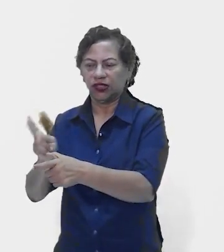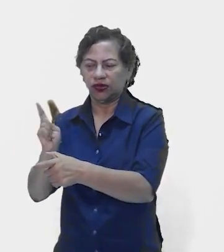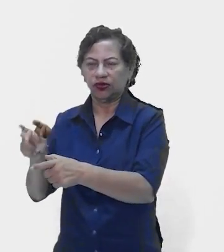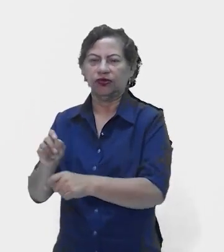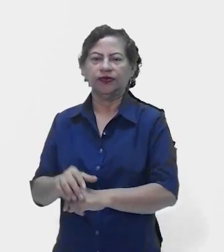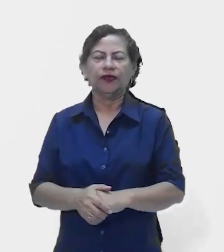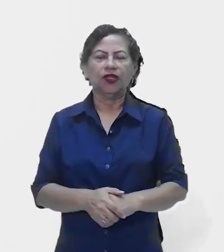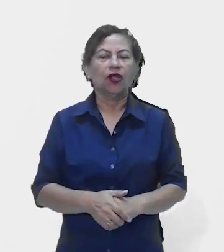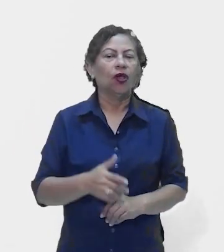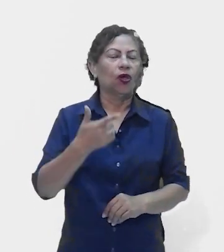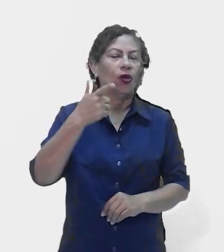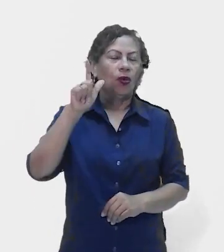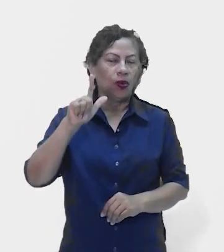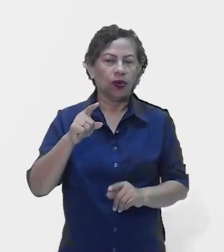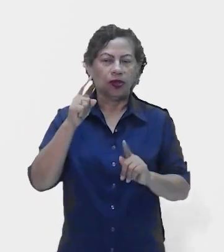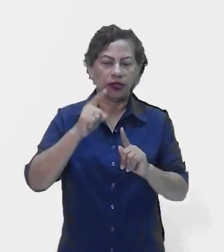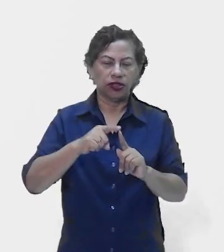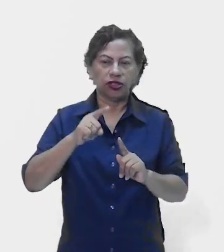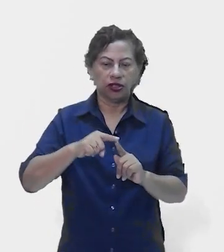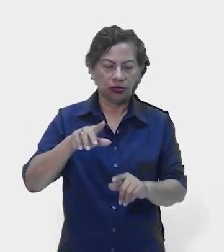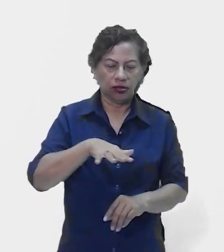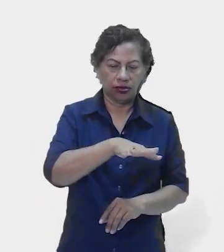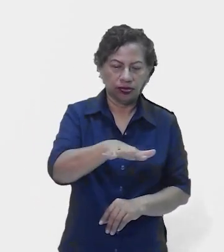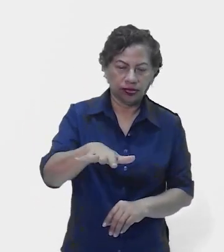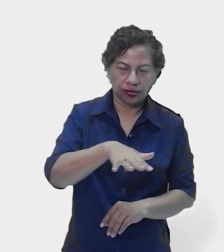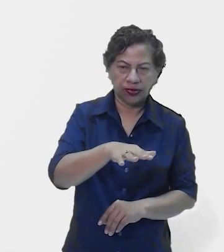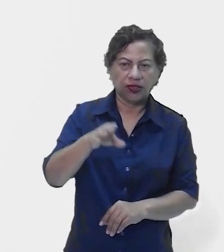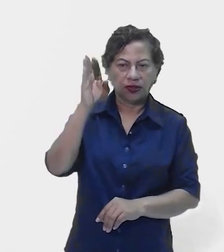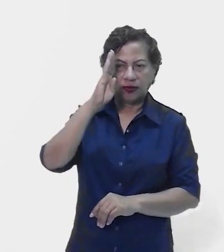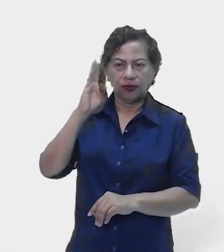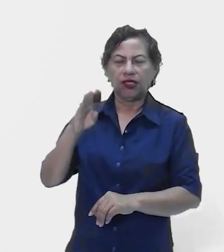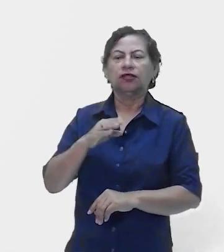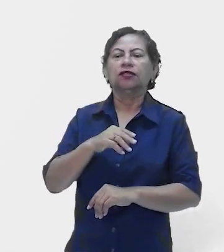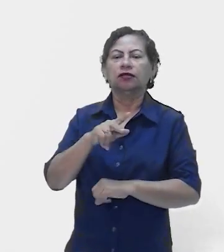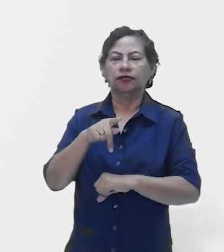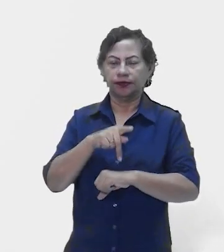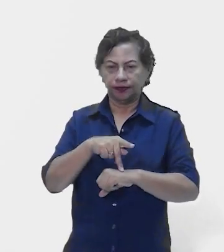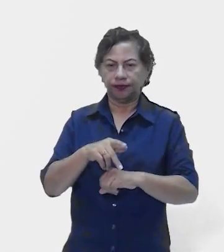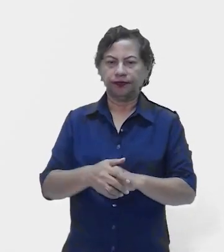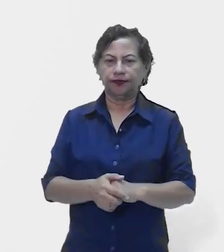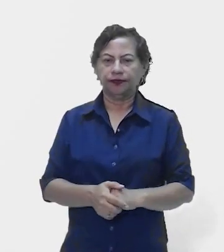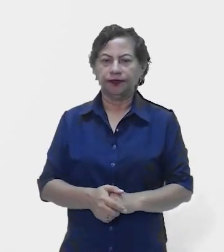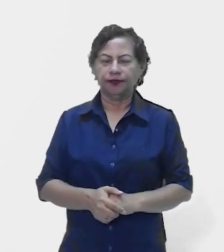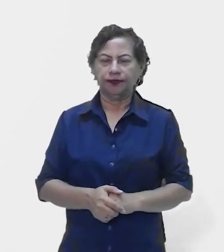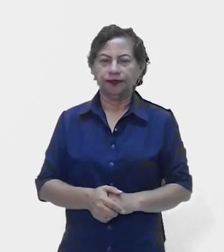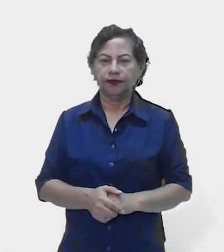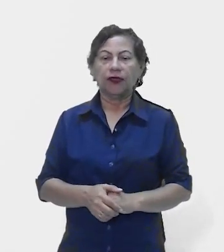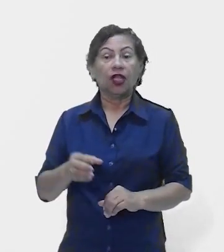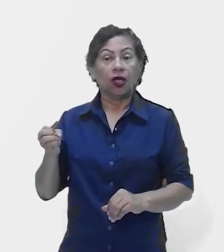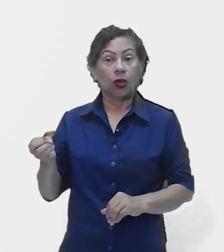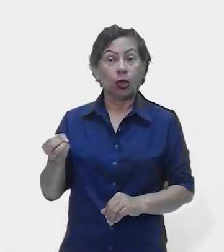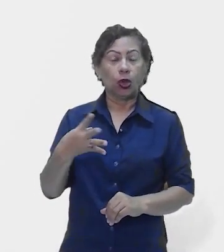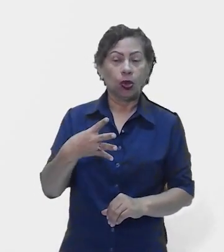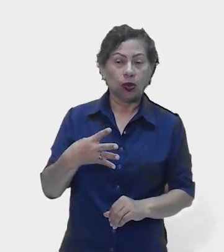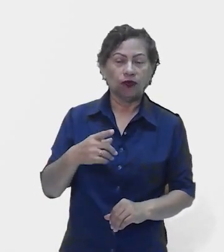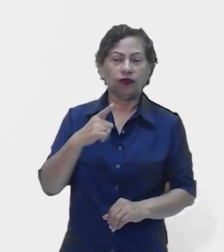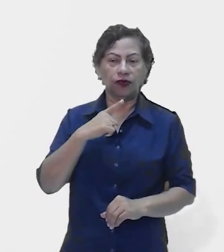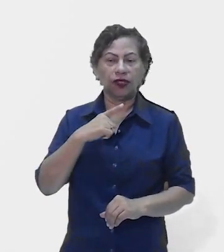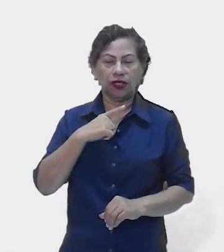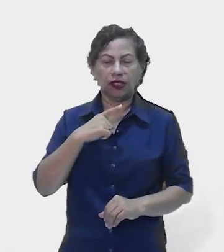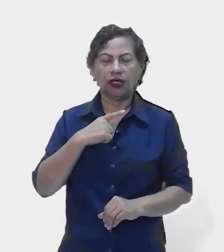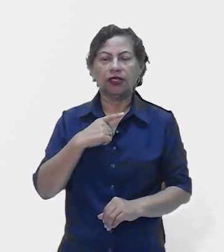Outra característica do espaço rural brasileiro, os setores modernos que empregam também